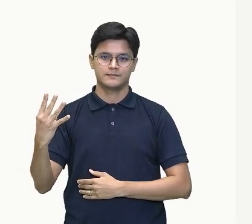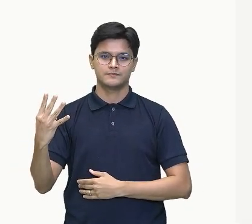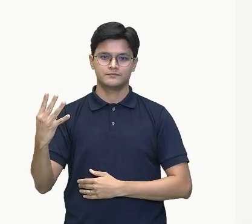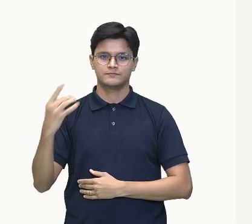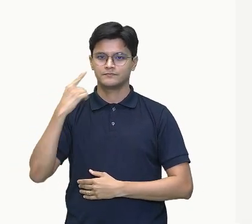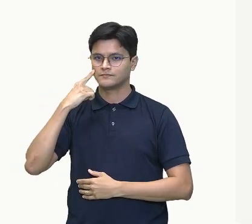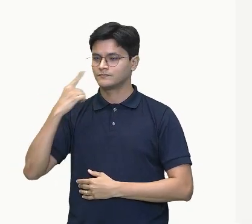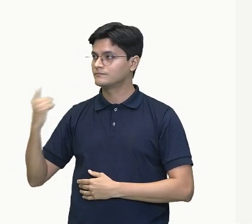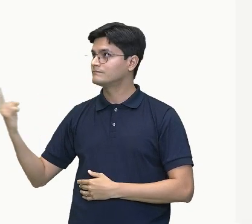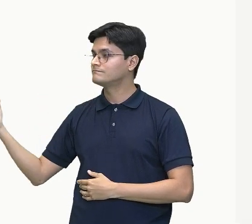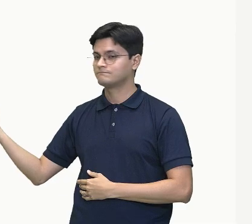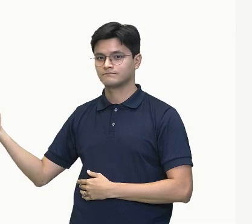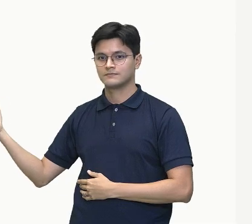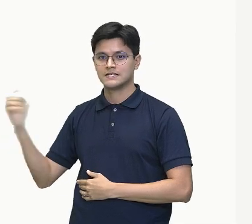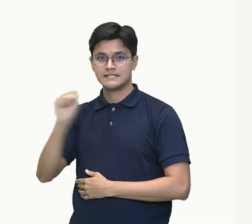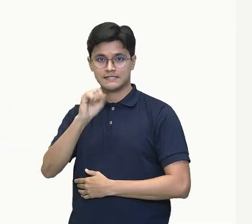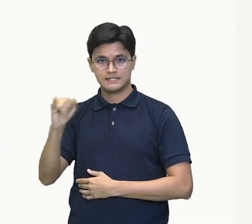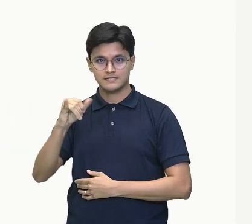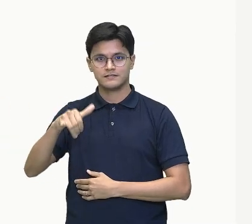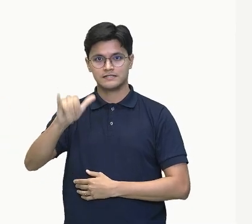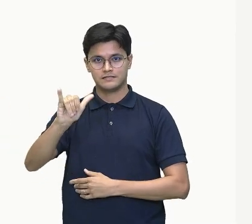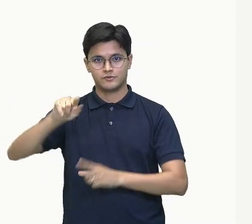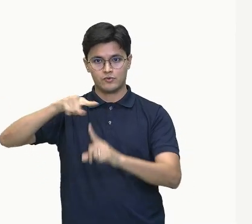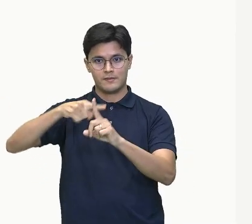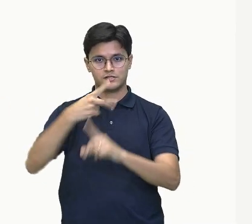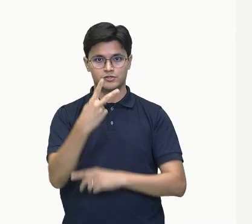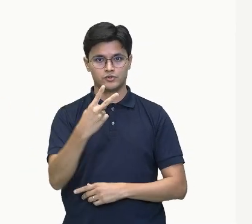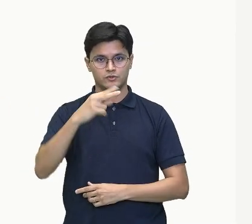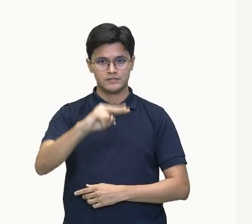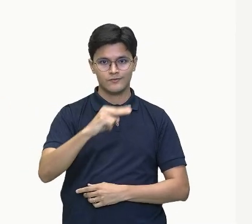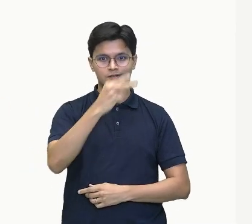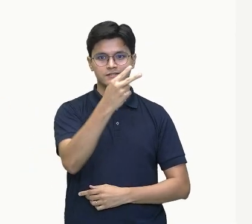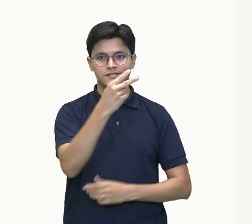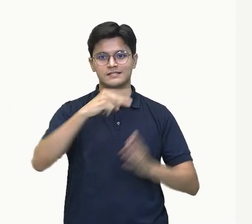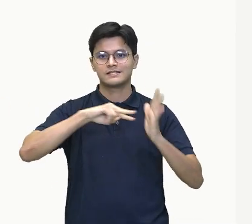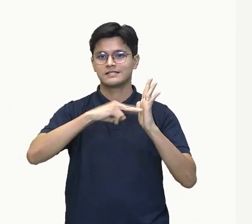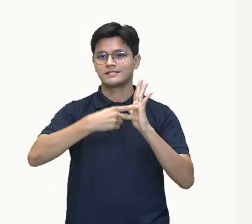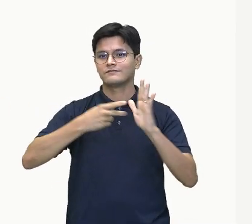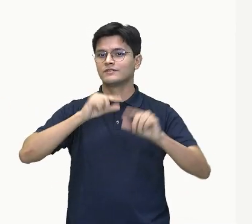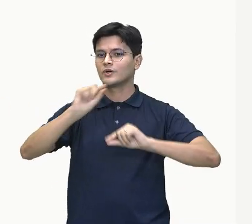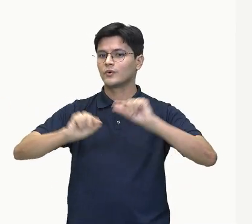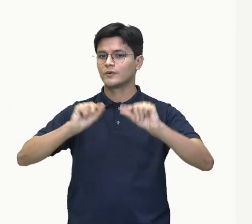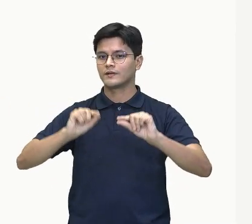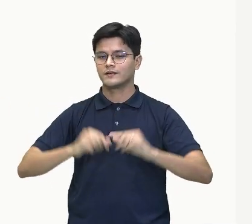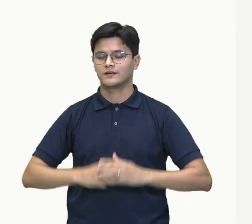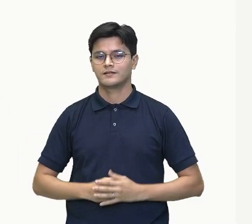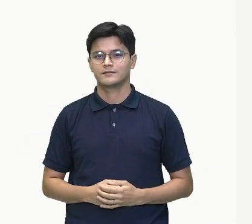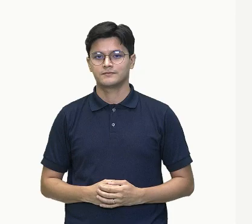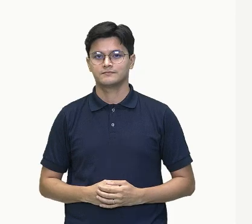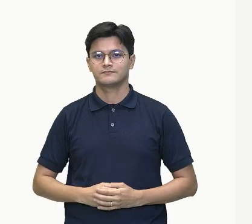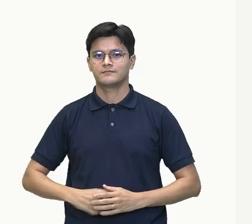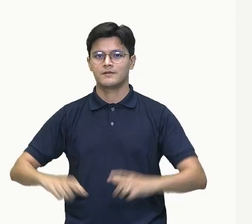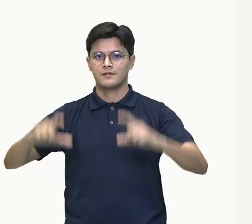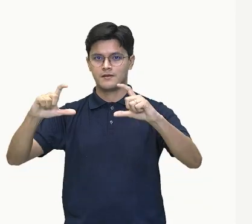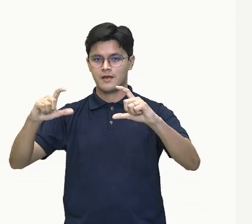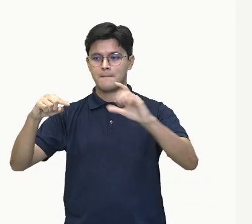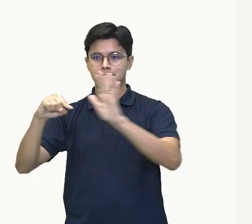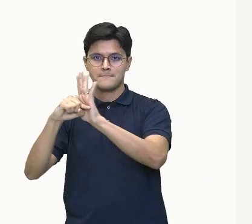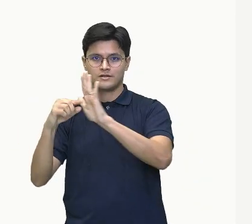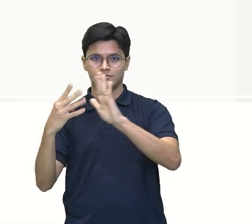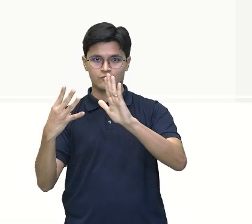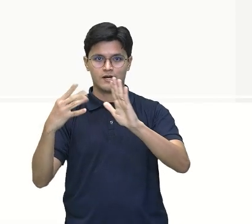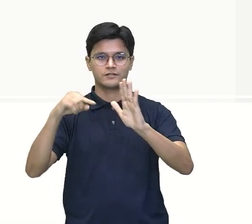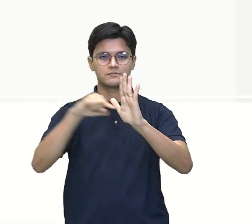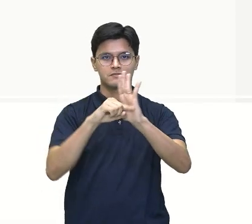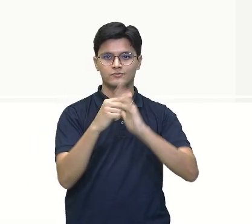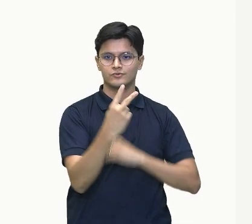significaria, então, que a coordenada aqui seria, então, menos 4 e menos 2, tá bom?